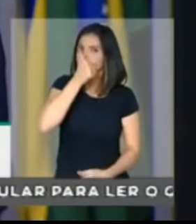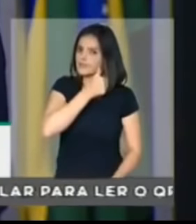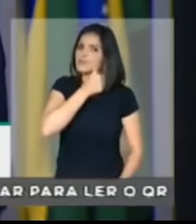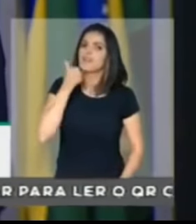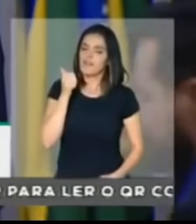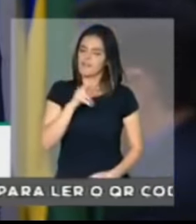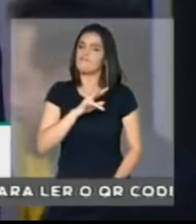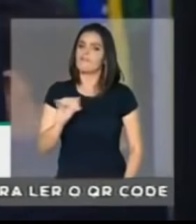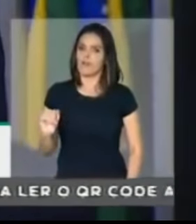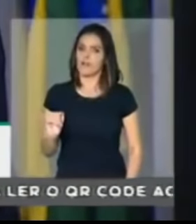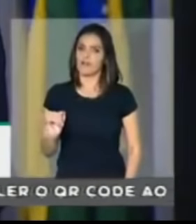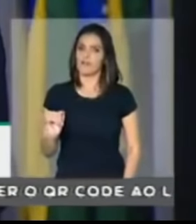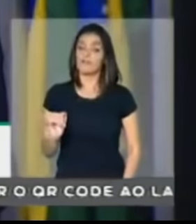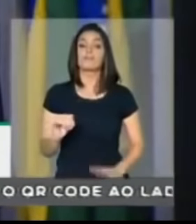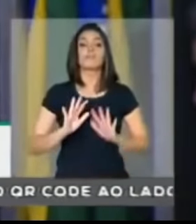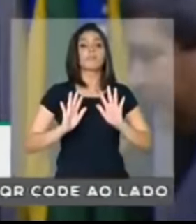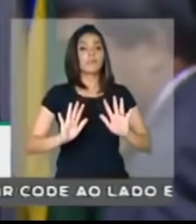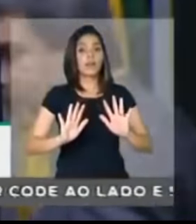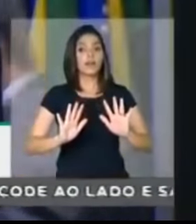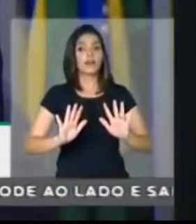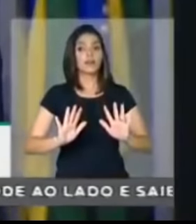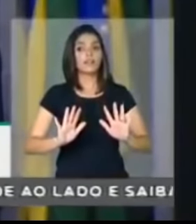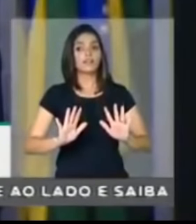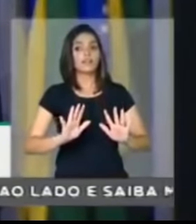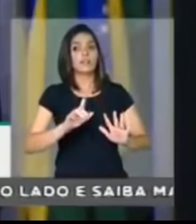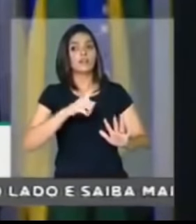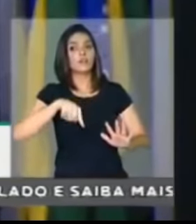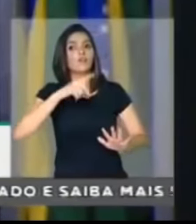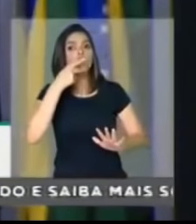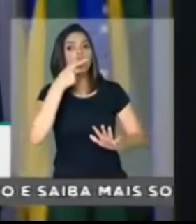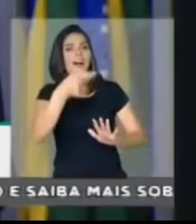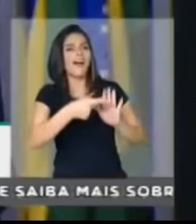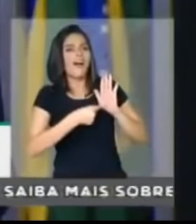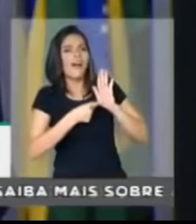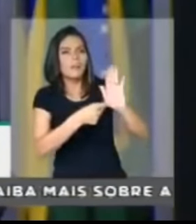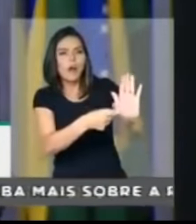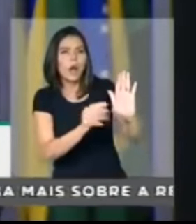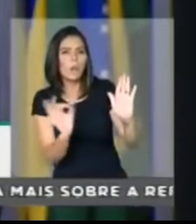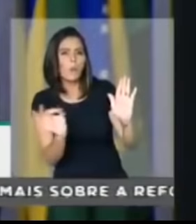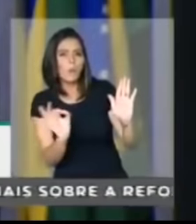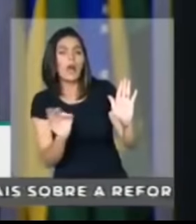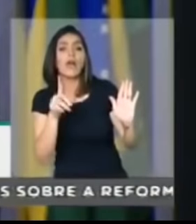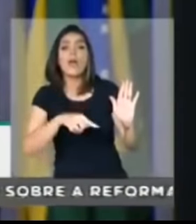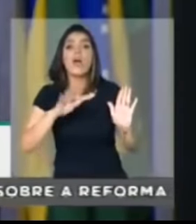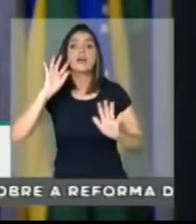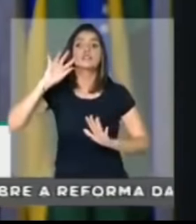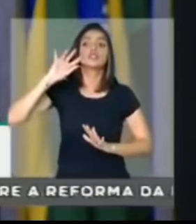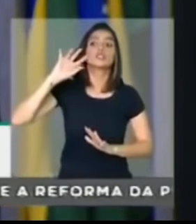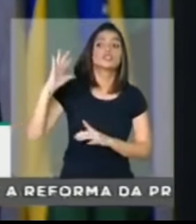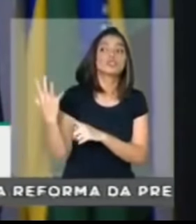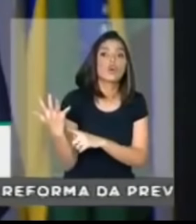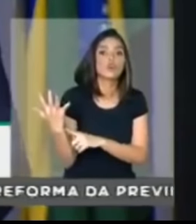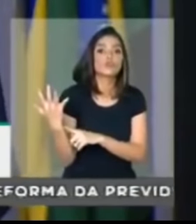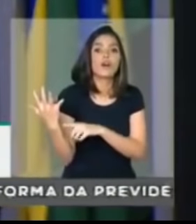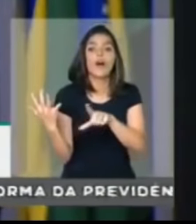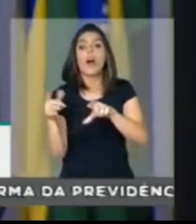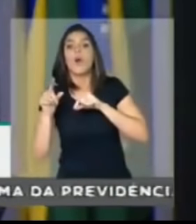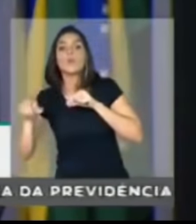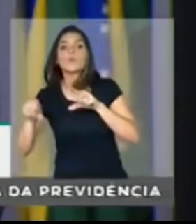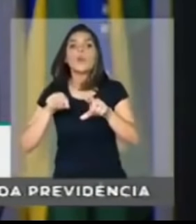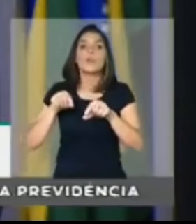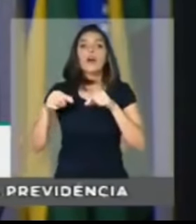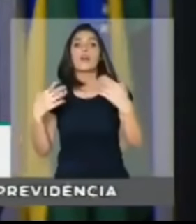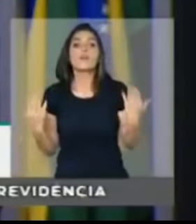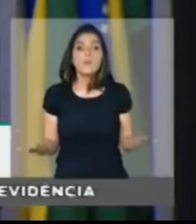previdenciária. Agora, o que não se fala, o que não se apresenta é a alternativa. Porque sempre